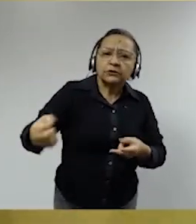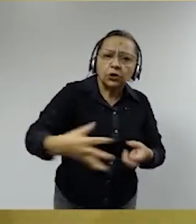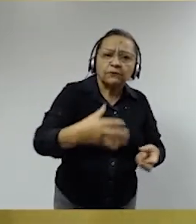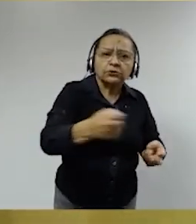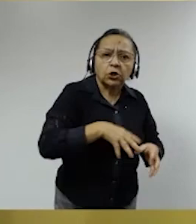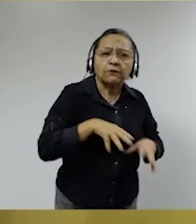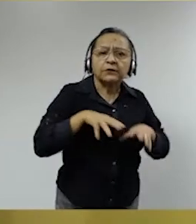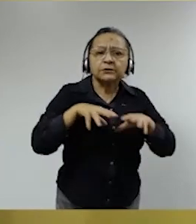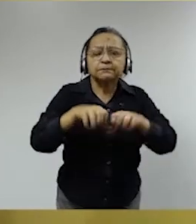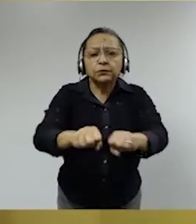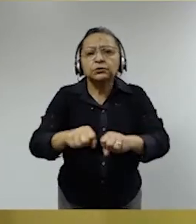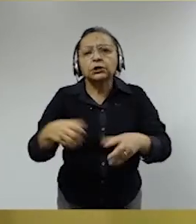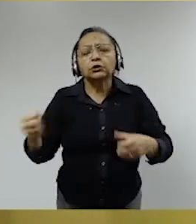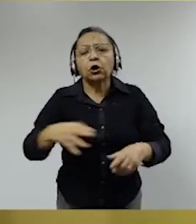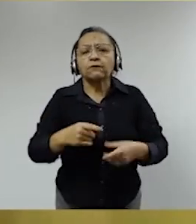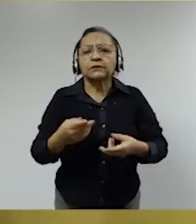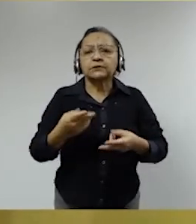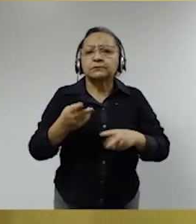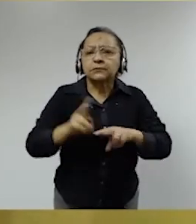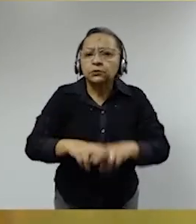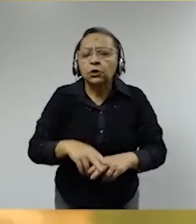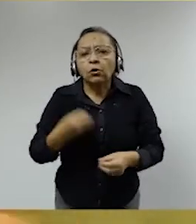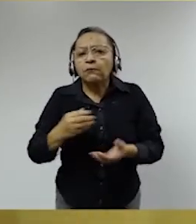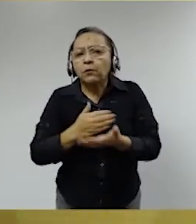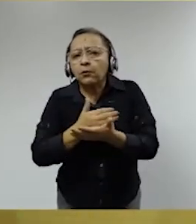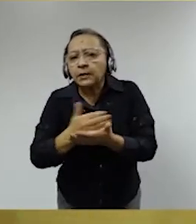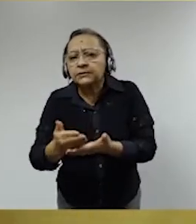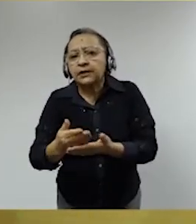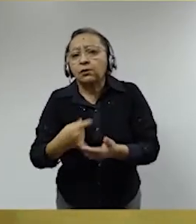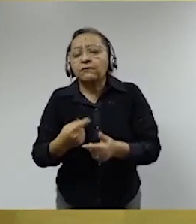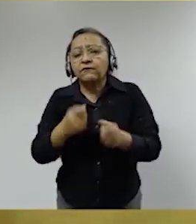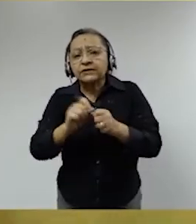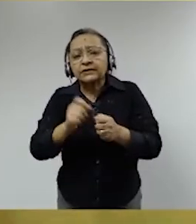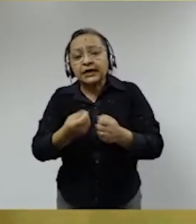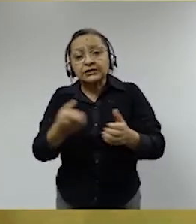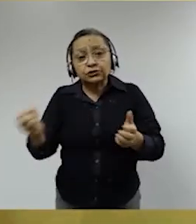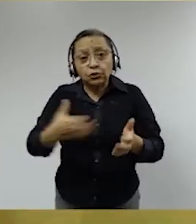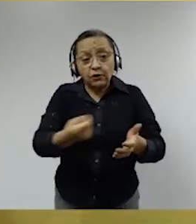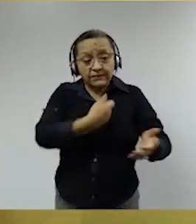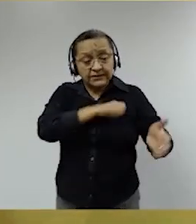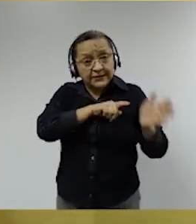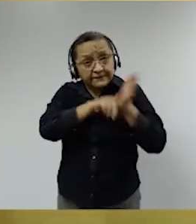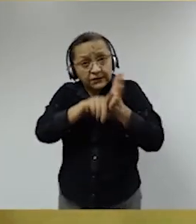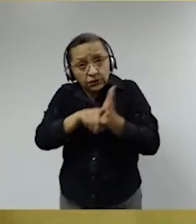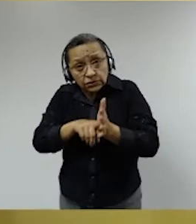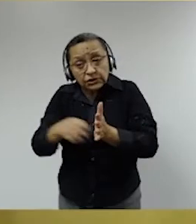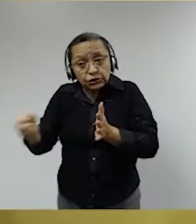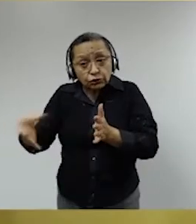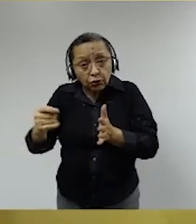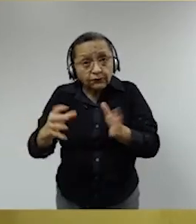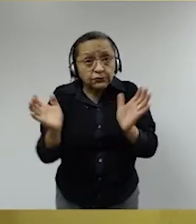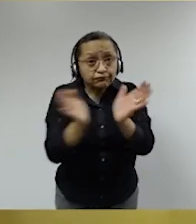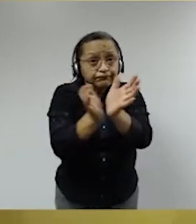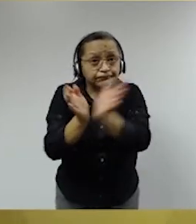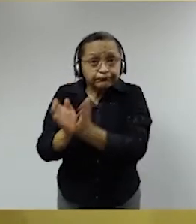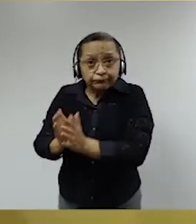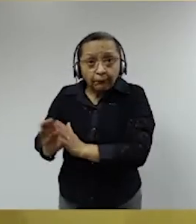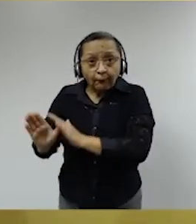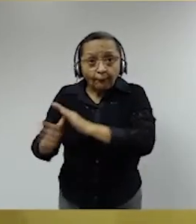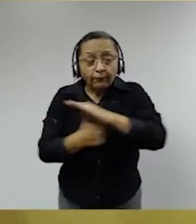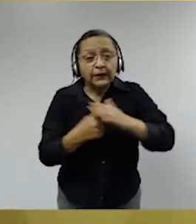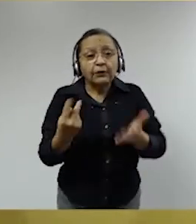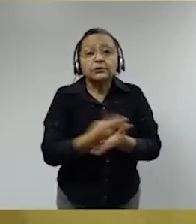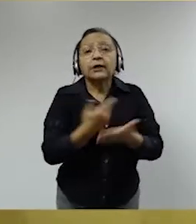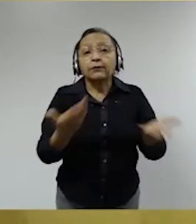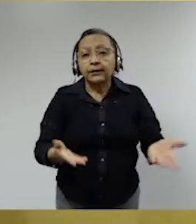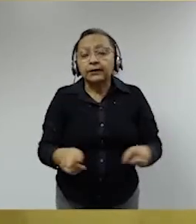apreensões, como é que vamos iniciar essas investigações dos cartéis que estão acontecendo agora, né? Então, acredito que e do ponto de